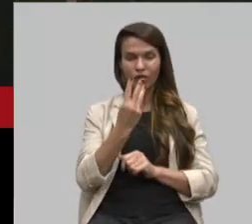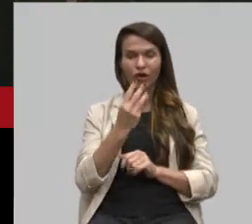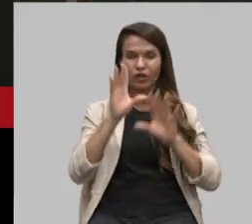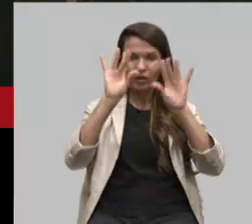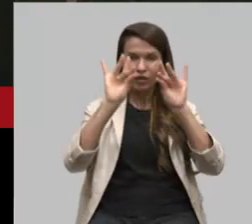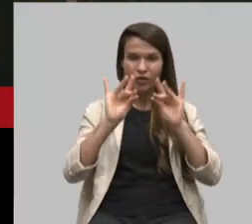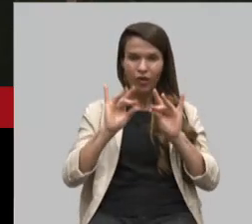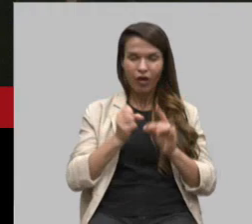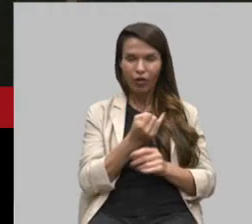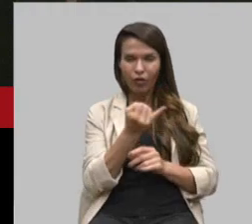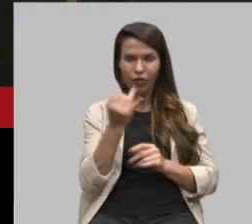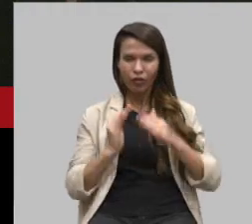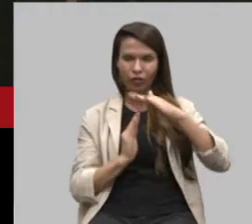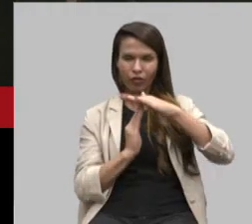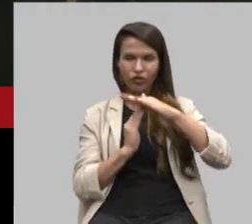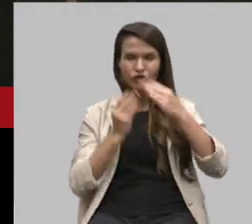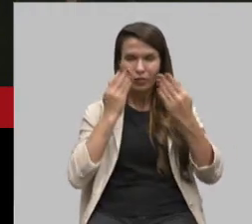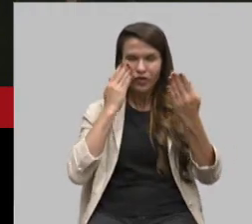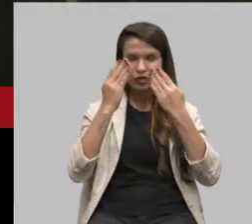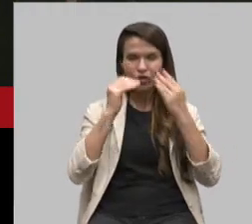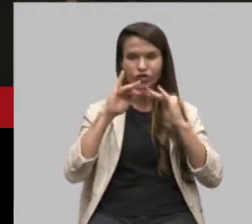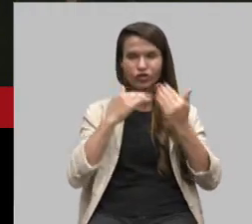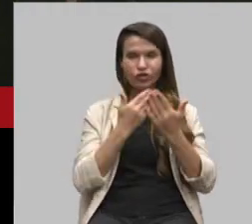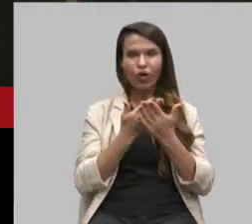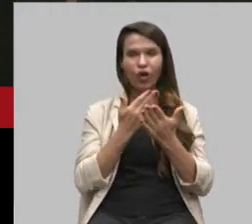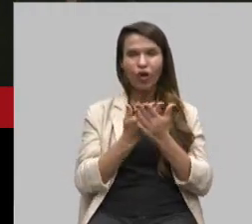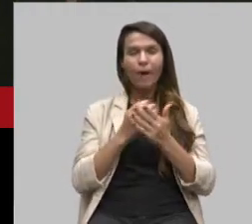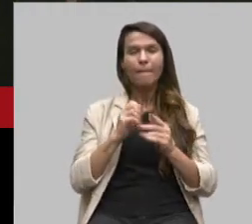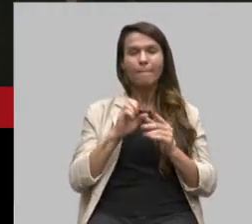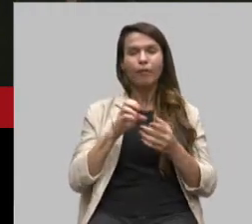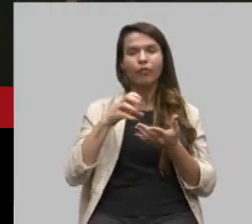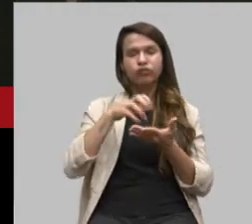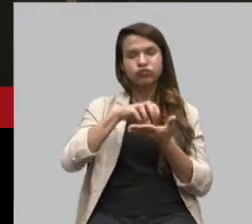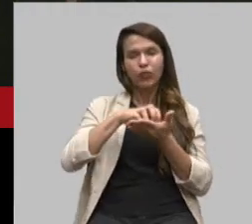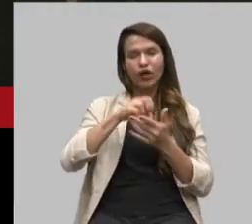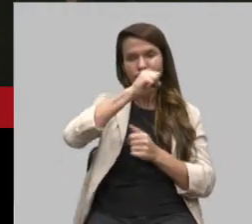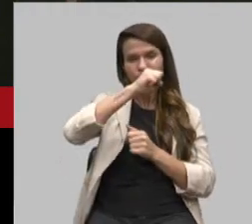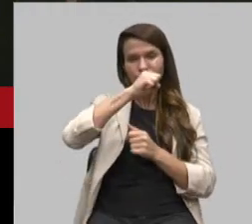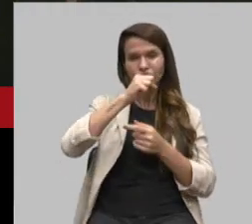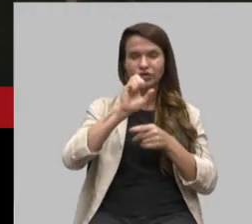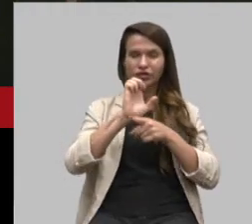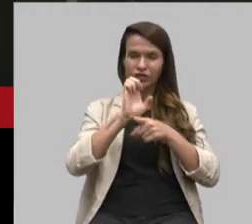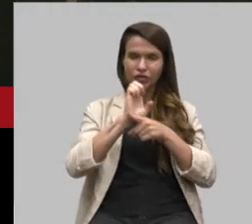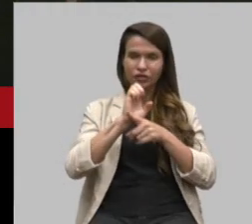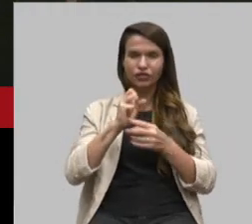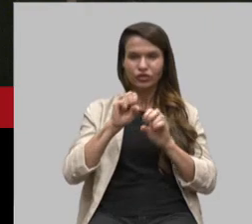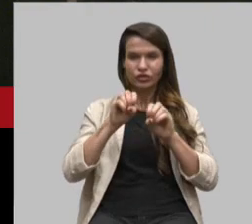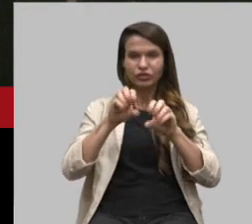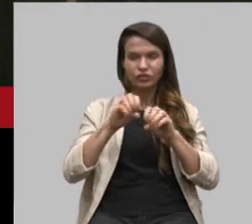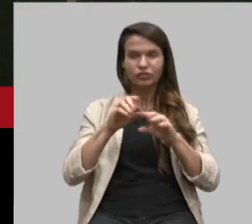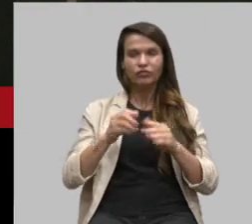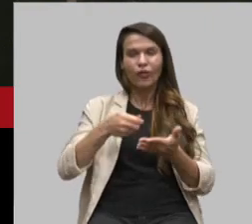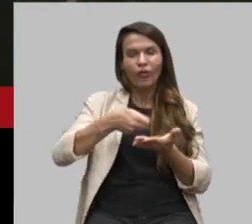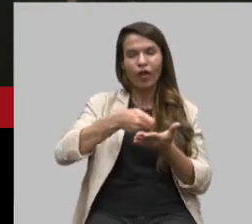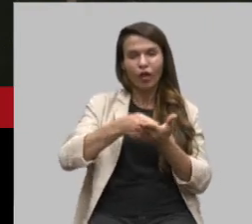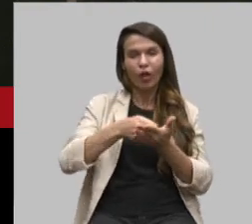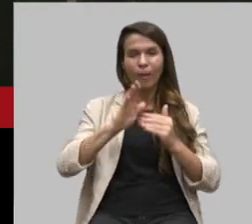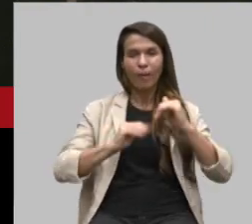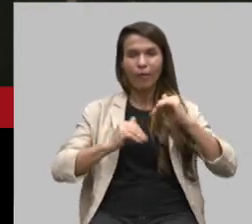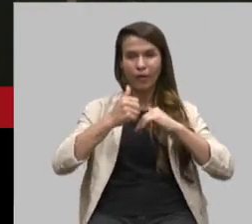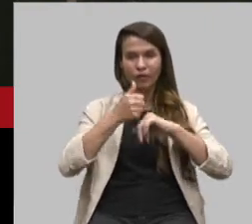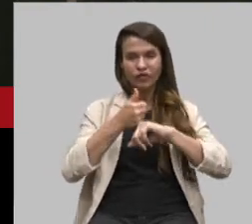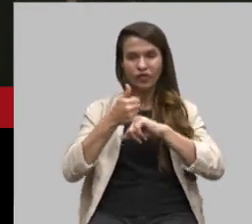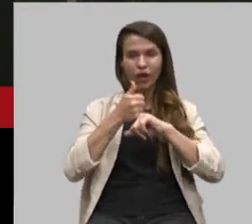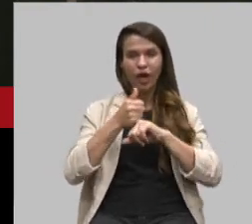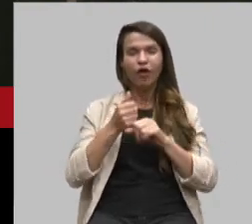quantidade mínima de psicólogos escolares para rede estadual de ensino estabelecendo a obrigatoriedade de um profissional para atender a demanda escolar